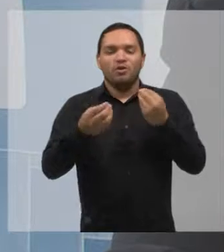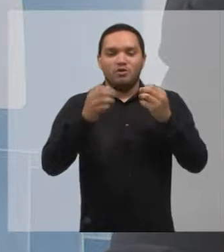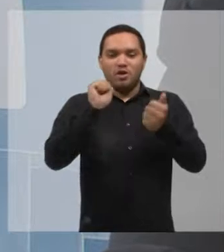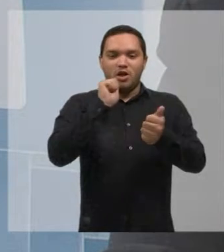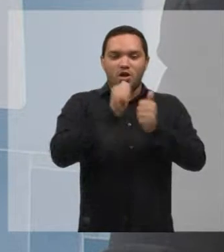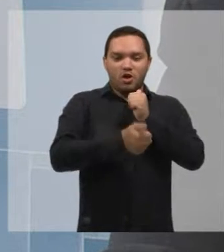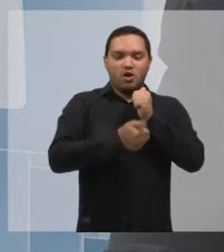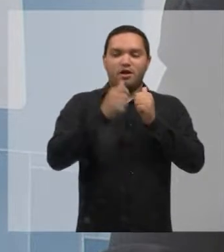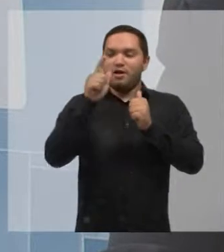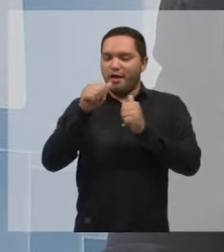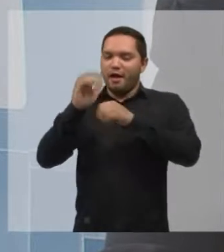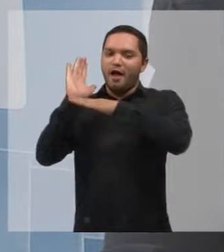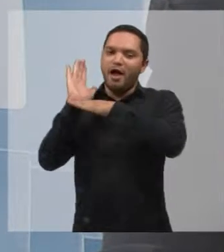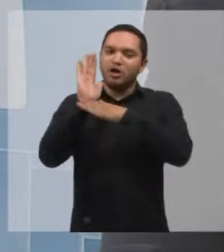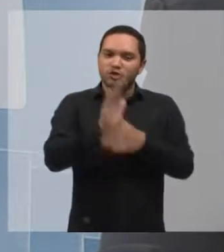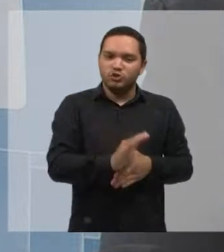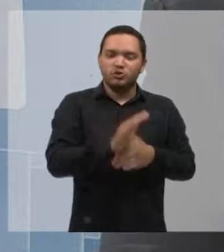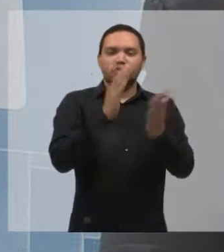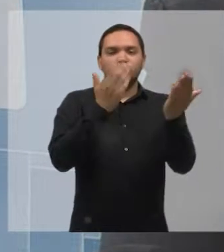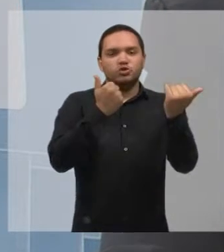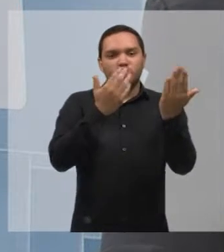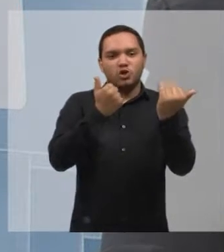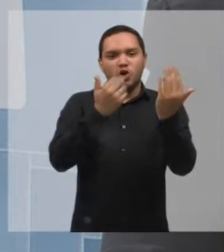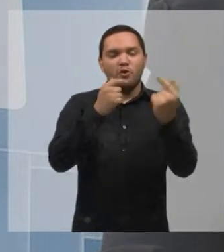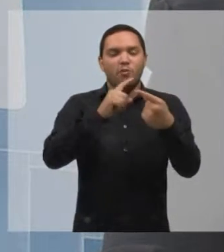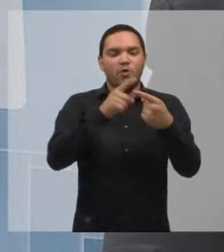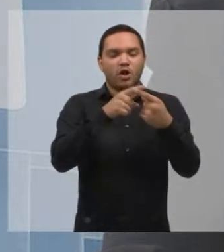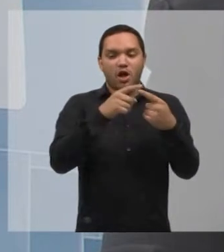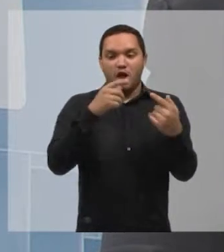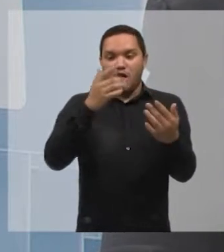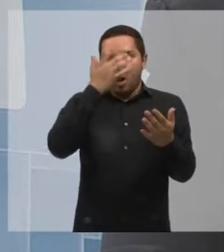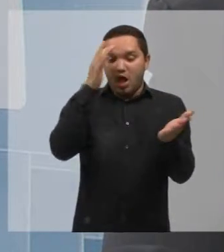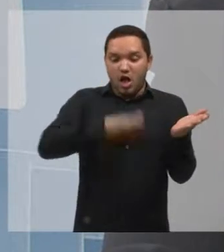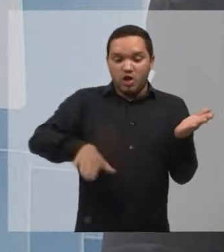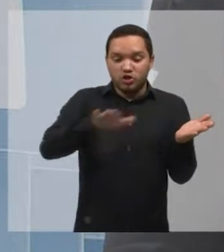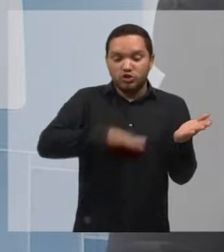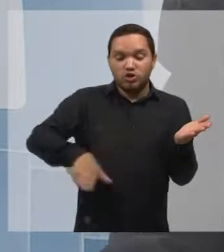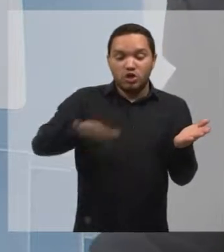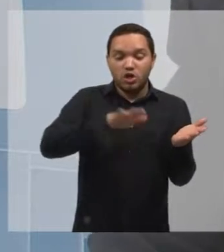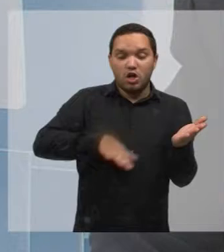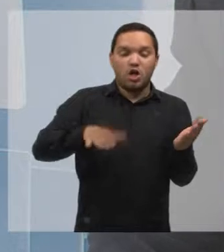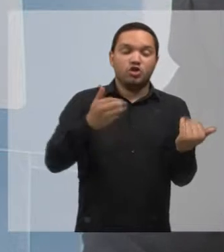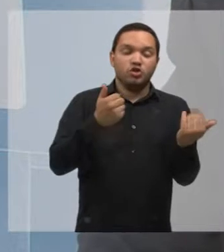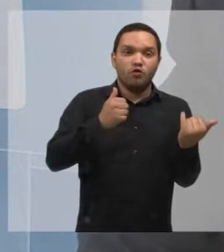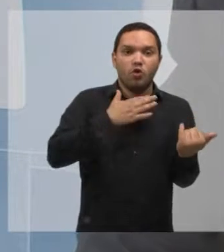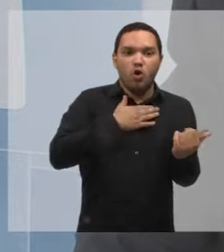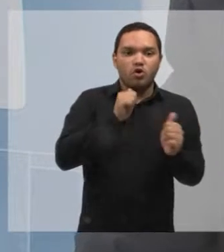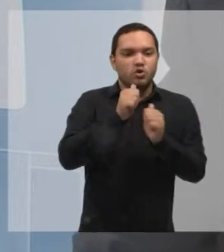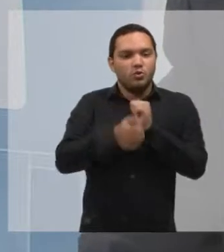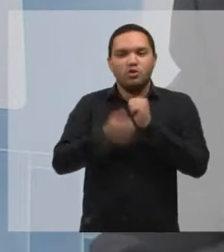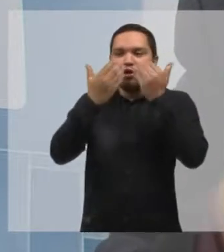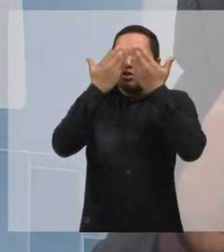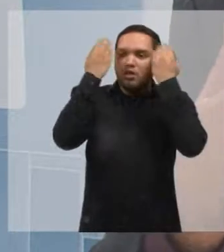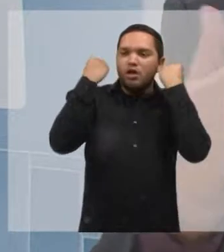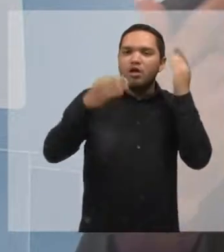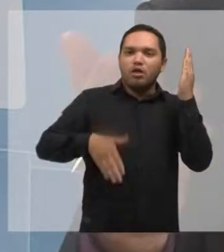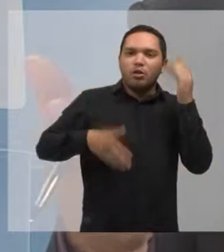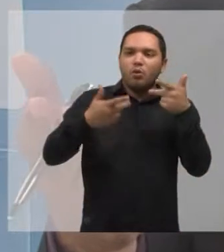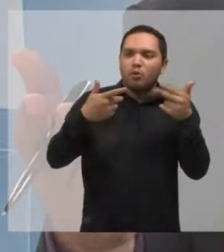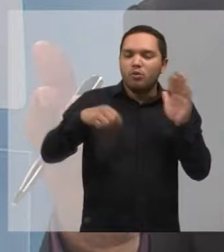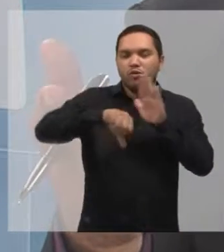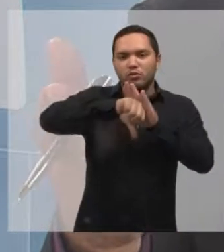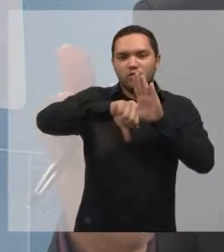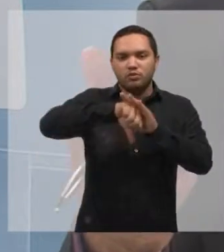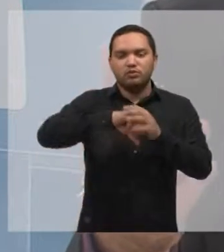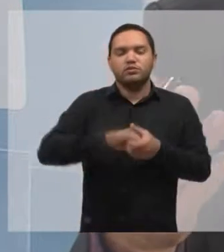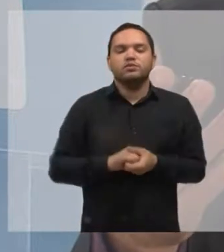resgata, ele é que retira as nossas crianças do caminho sem volta, que é passar a ser avião